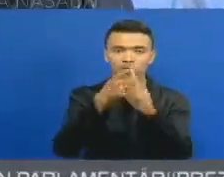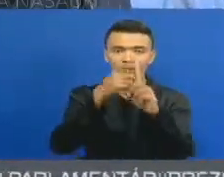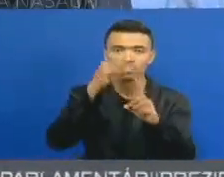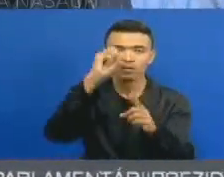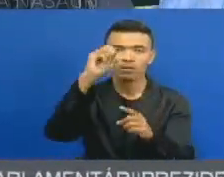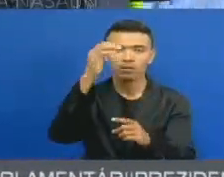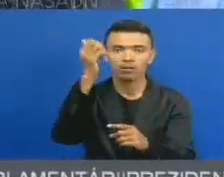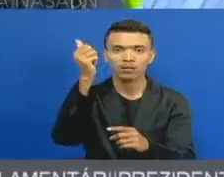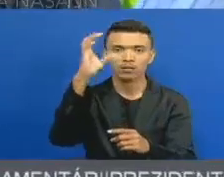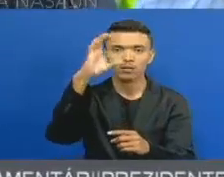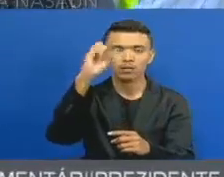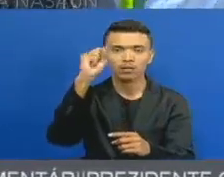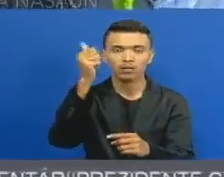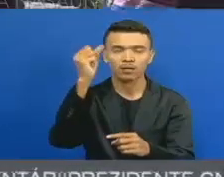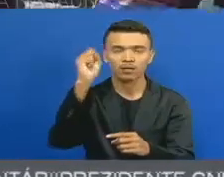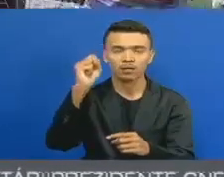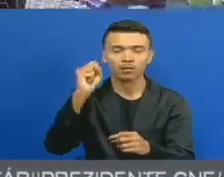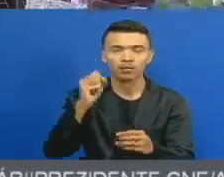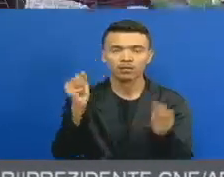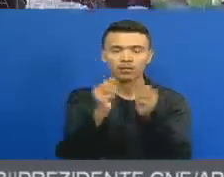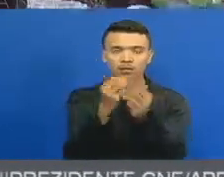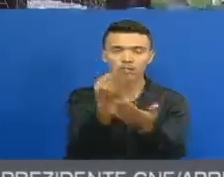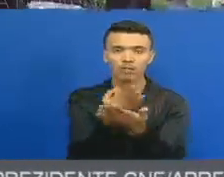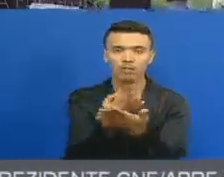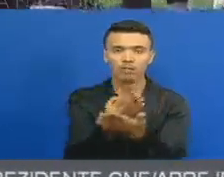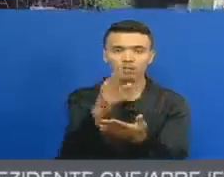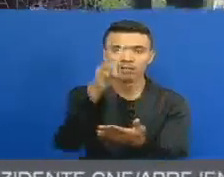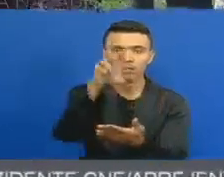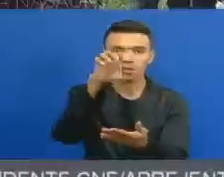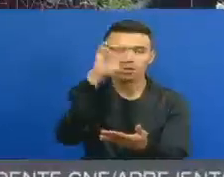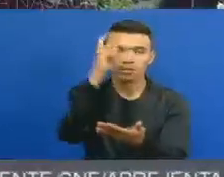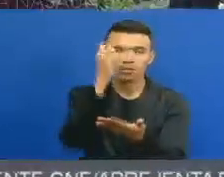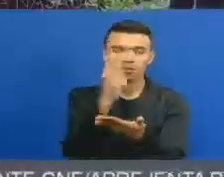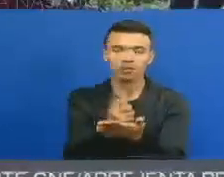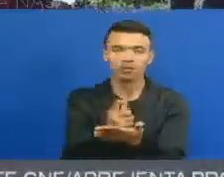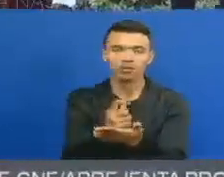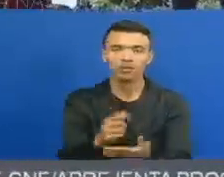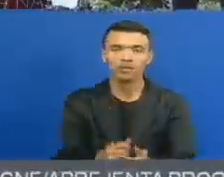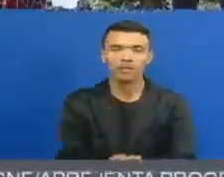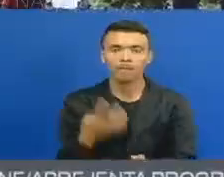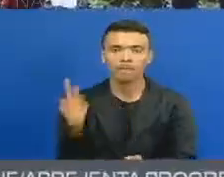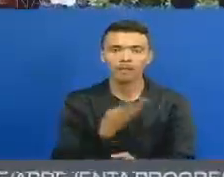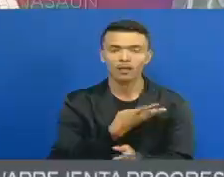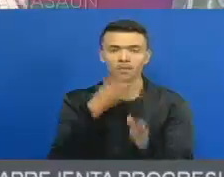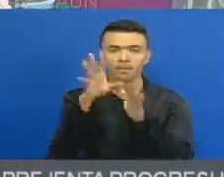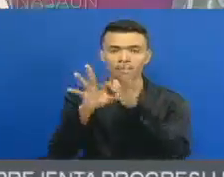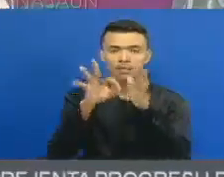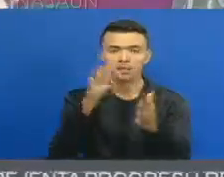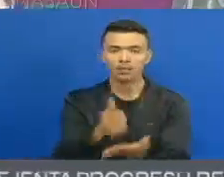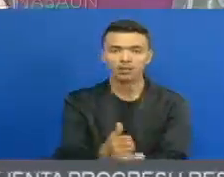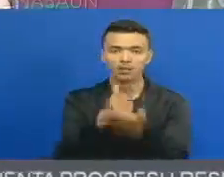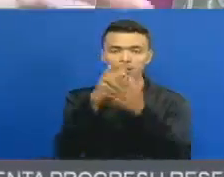para sociedade civil. No auditório social, orçamento dólar americano rihu atu surua resing. Kami hetan apoio husi